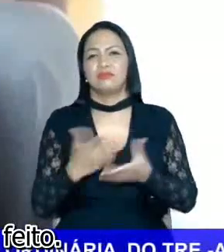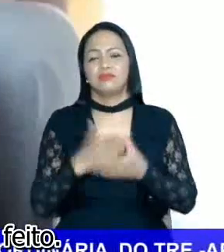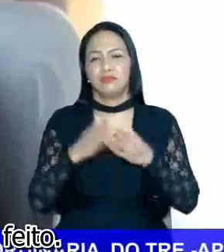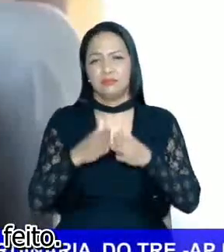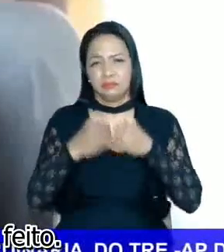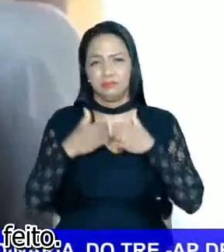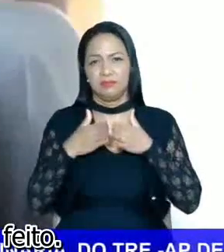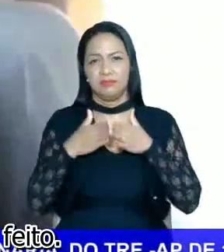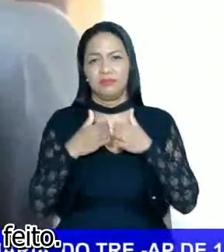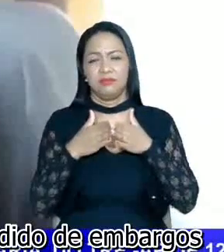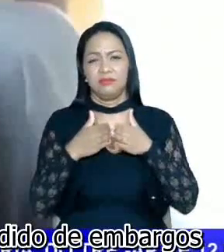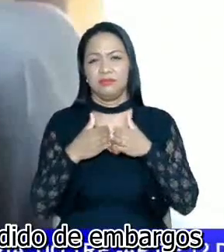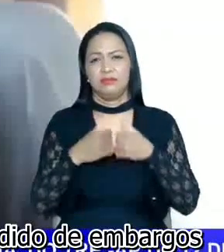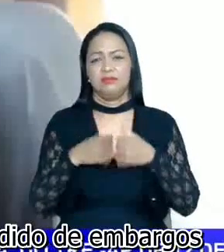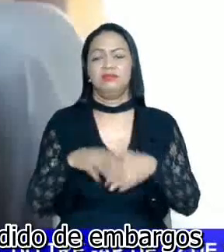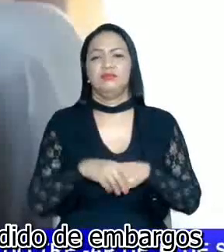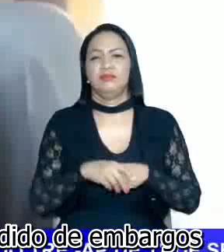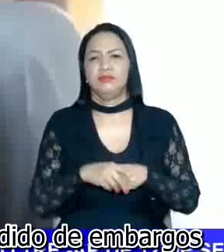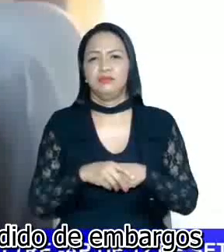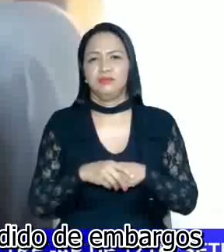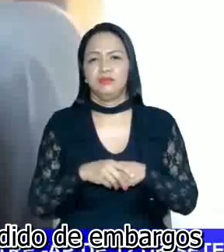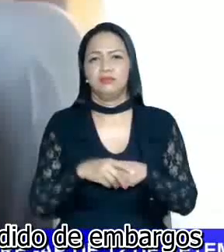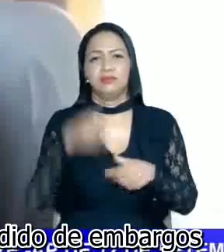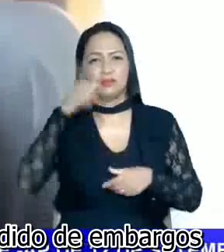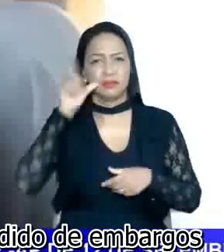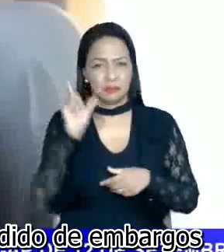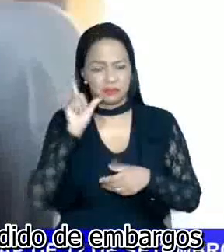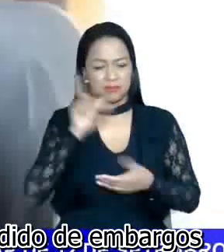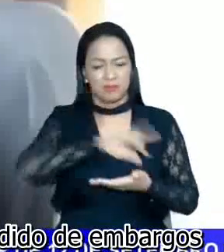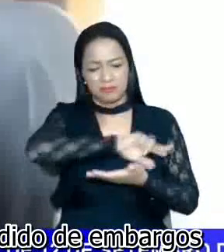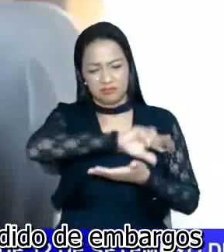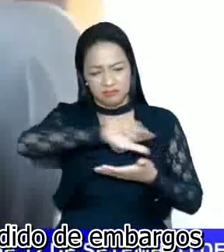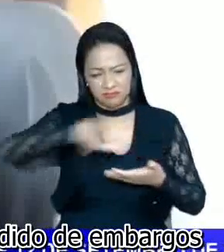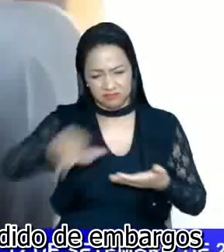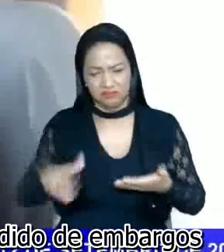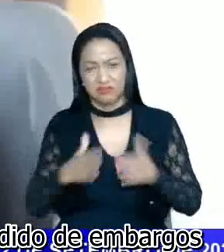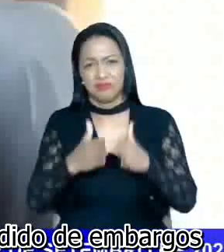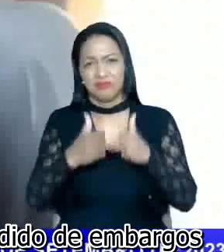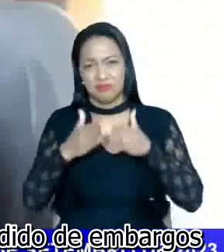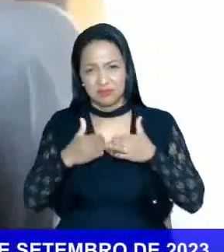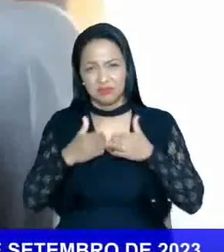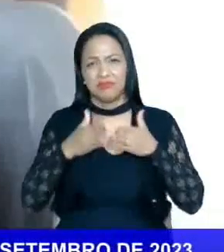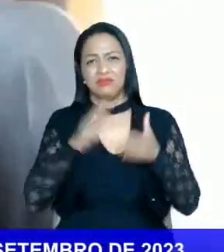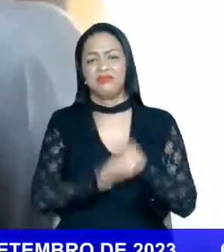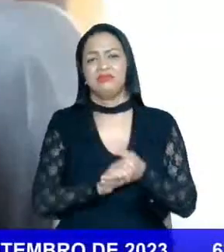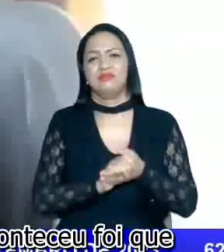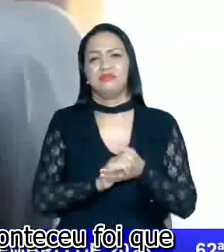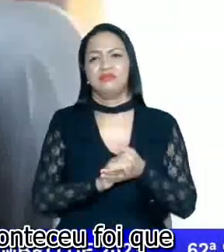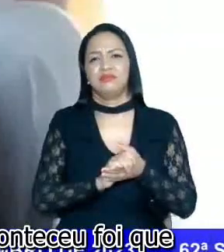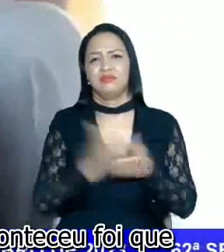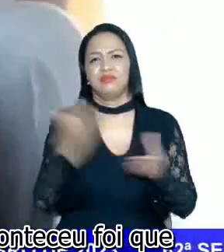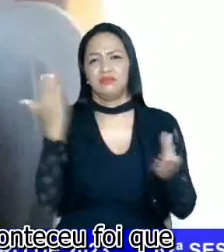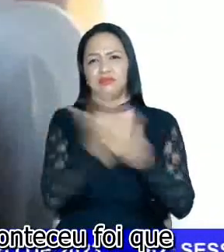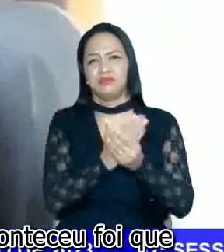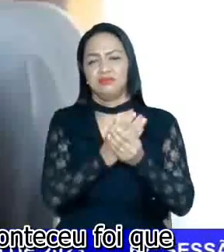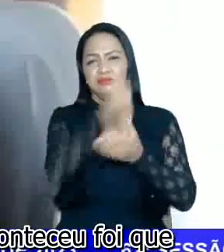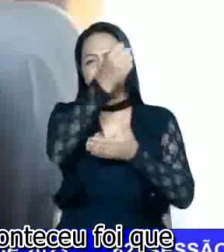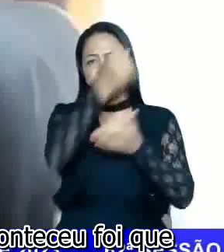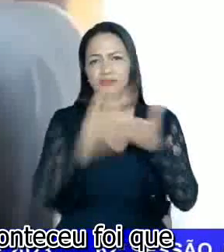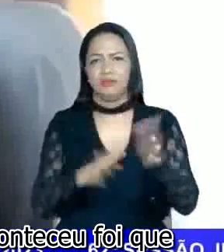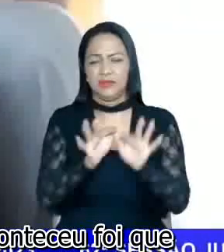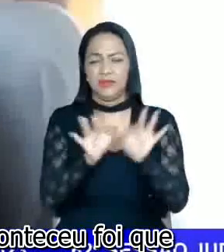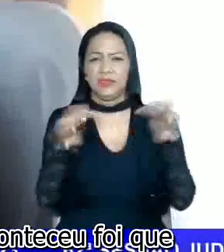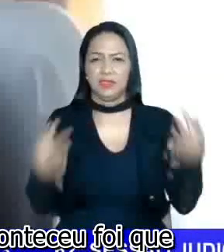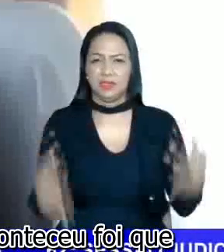petições incidentes dentro de um feito. Naquele ontem de lá foram várias petições dentro de um pedido de embargos, e em síntese.